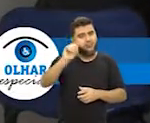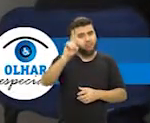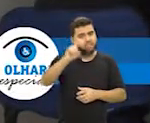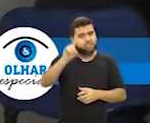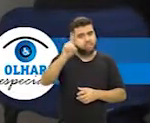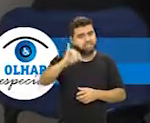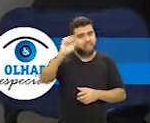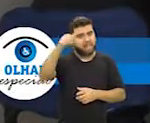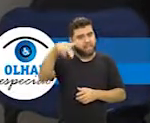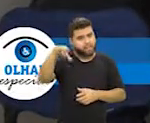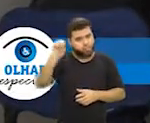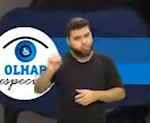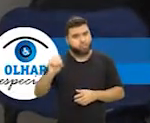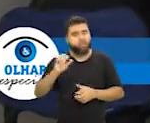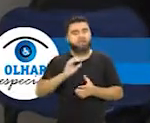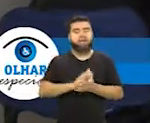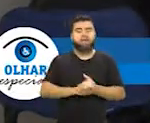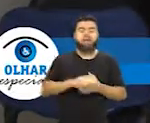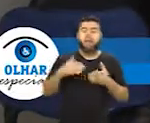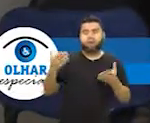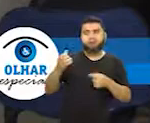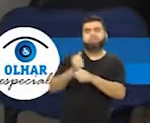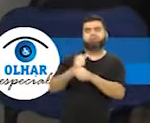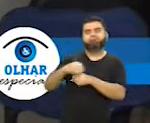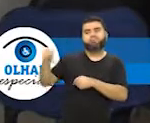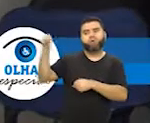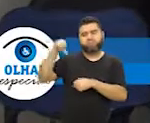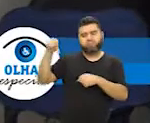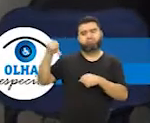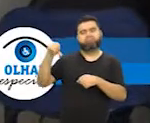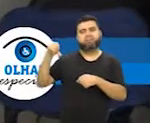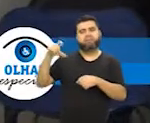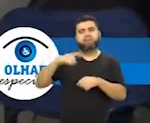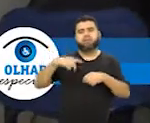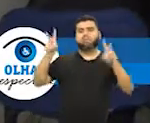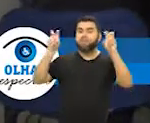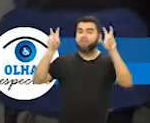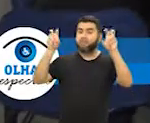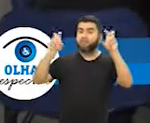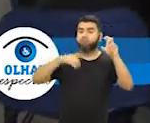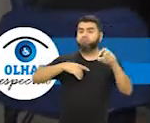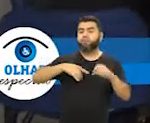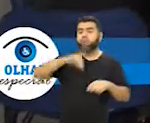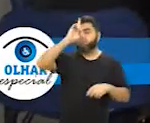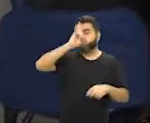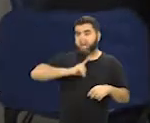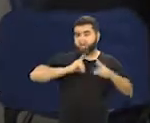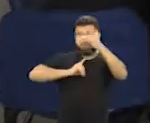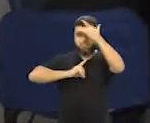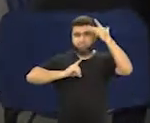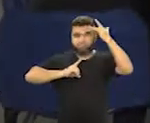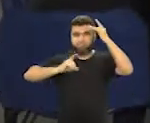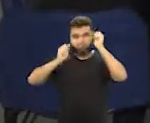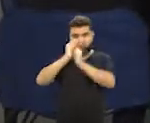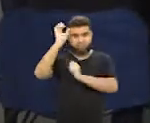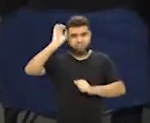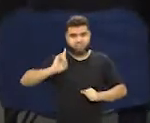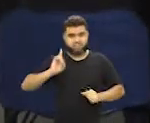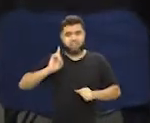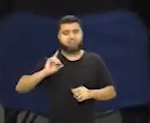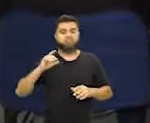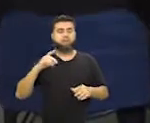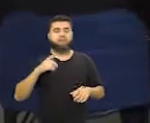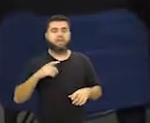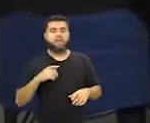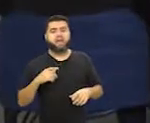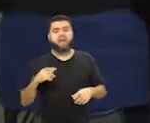seminário Inclusão e Debate, este já é o nono ano. Nesse ano a gente está discutindo sobre os direitos da pessoa com deficiência. Esse é o